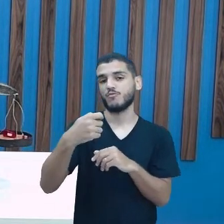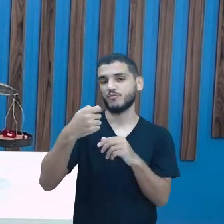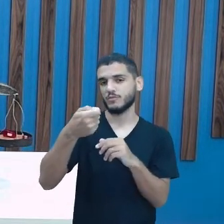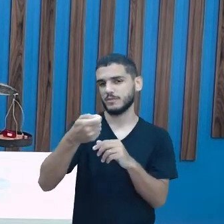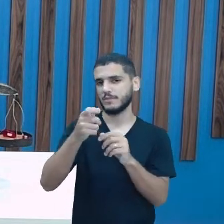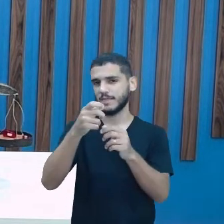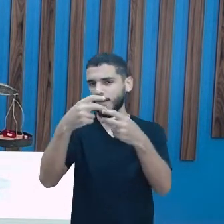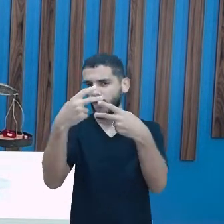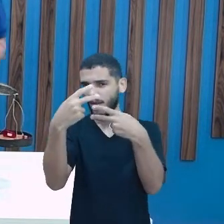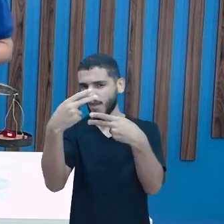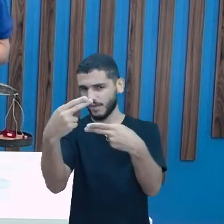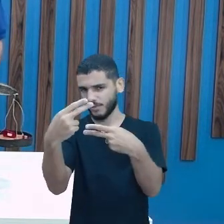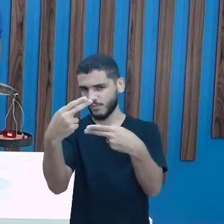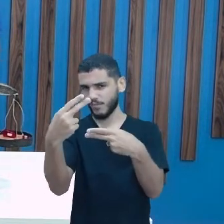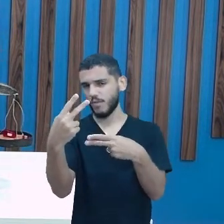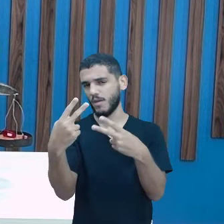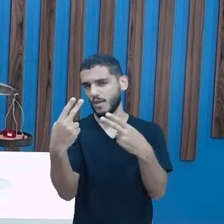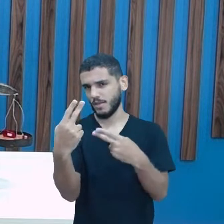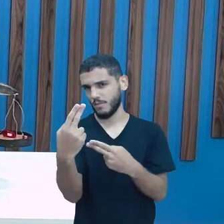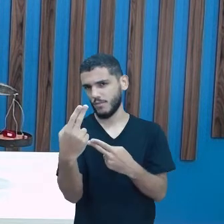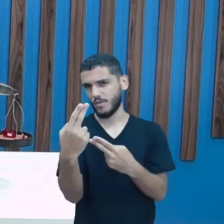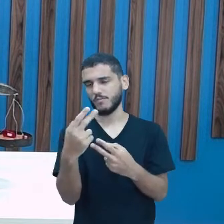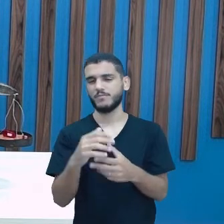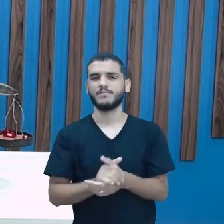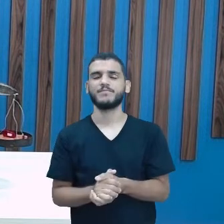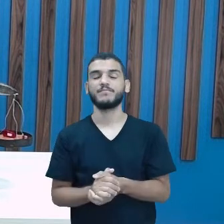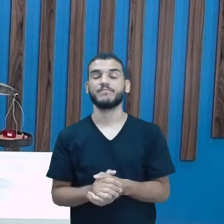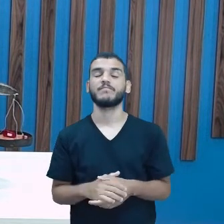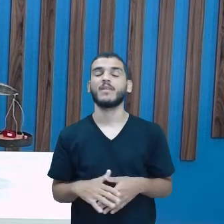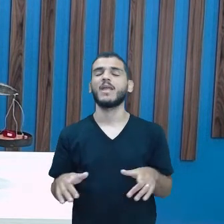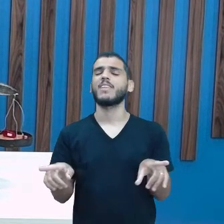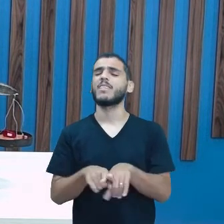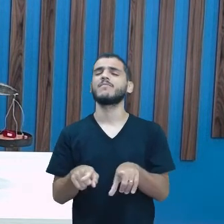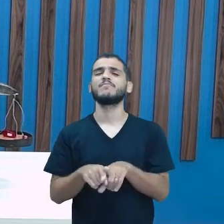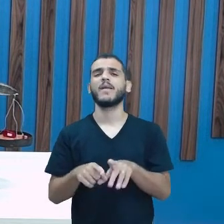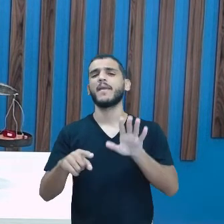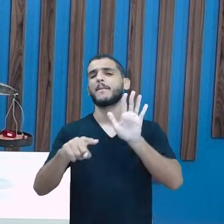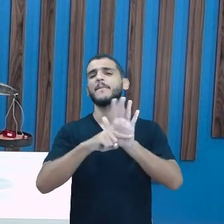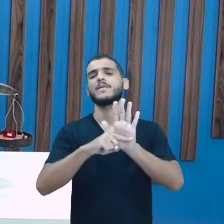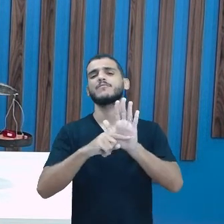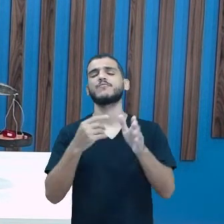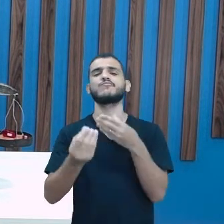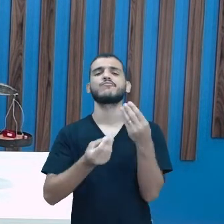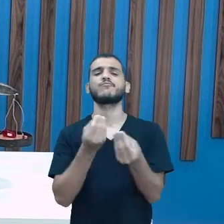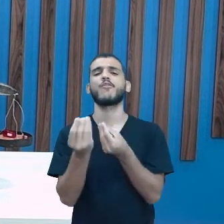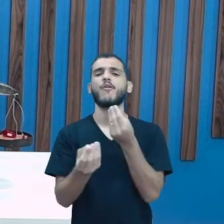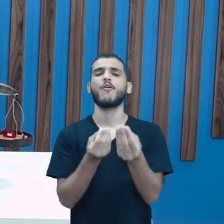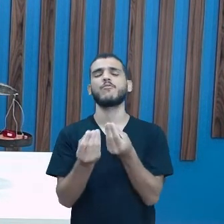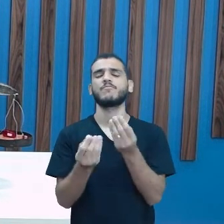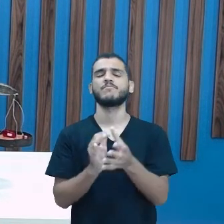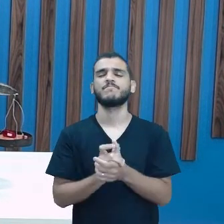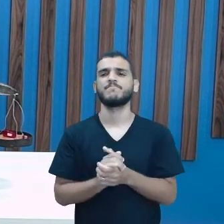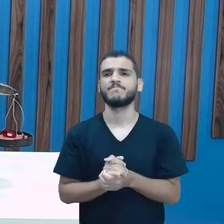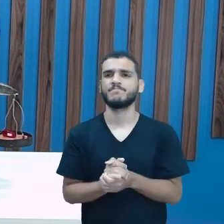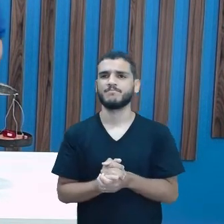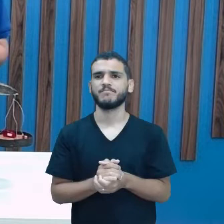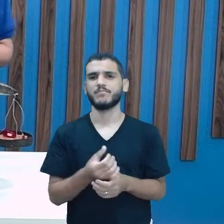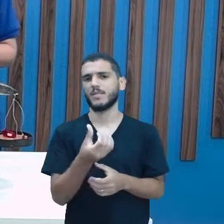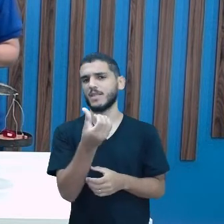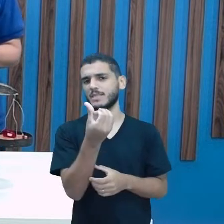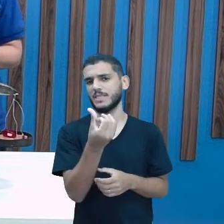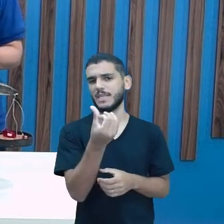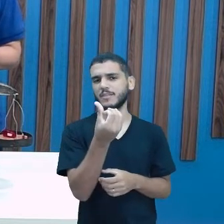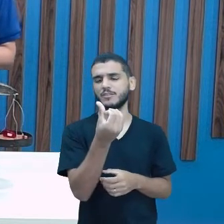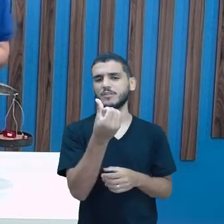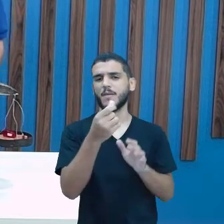isso. E com uma subtração, como é que a gente resolve também uma relação de igualdade? 6